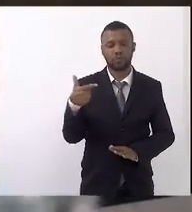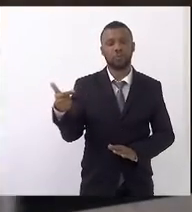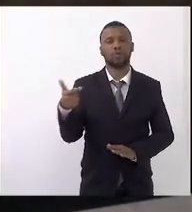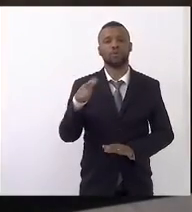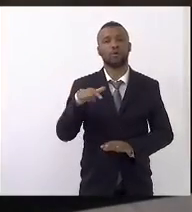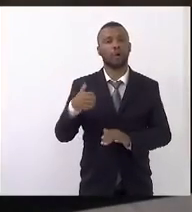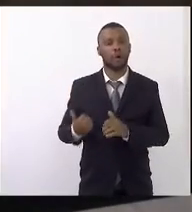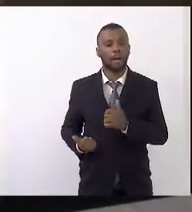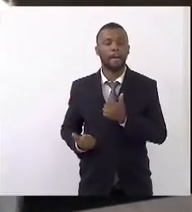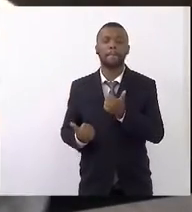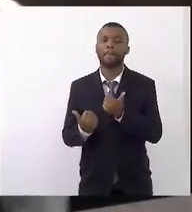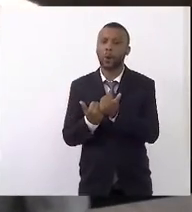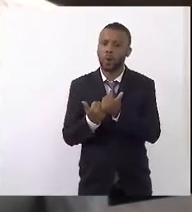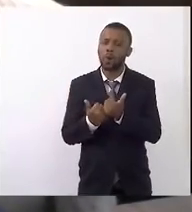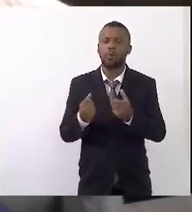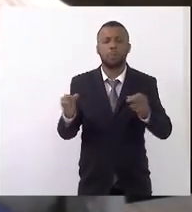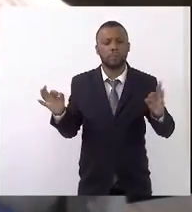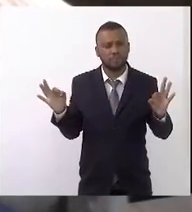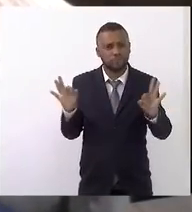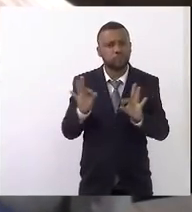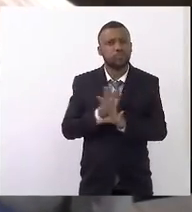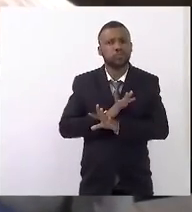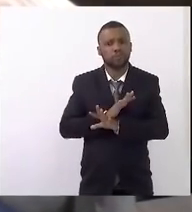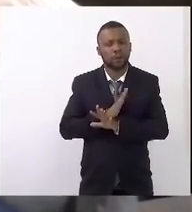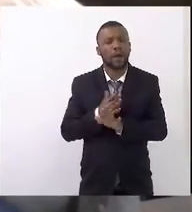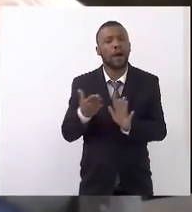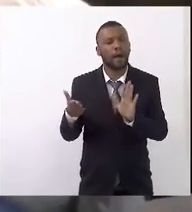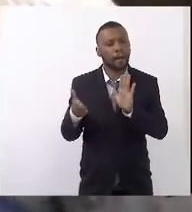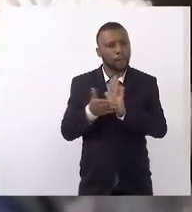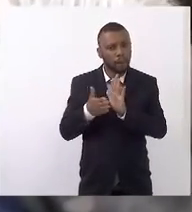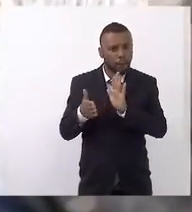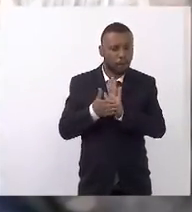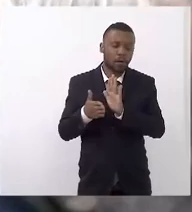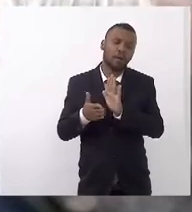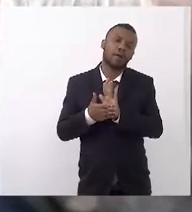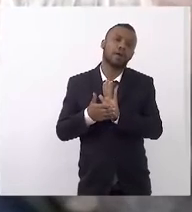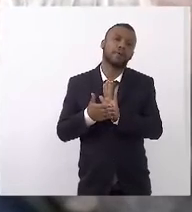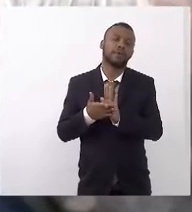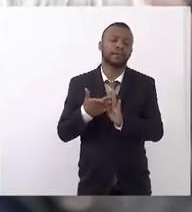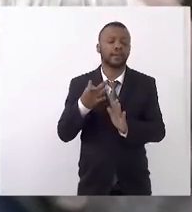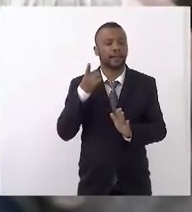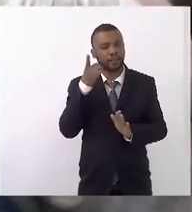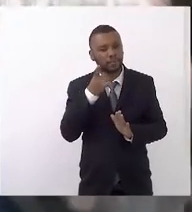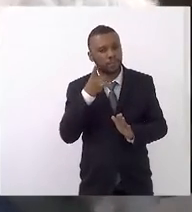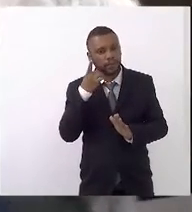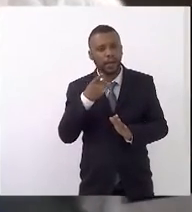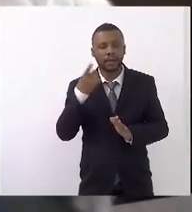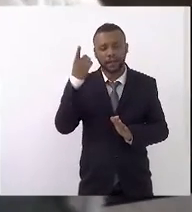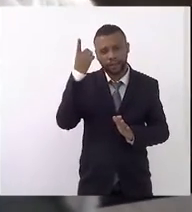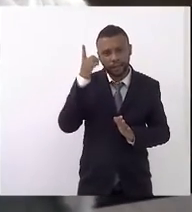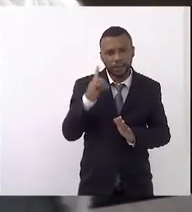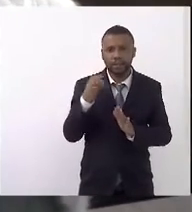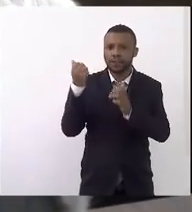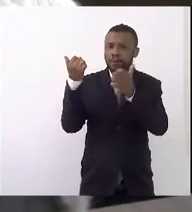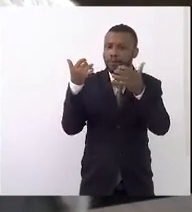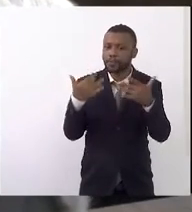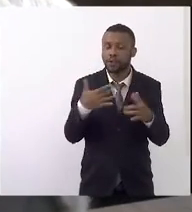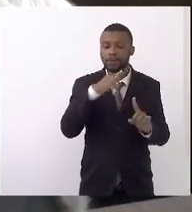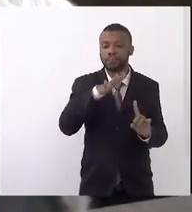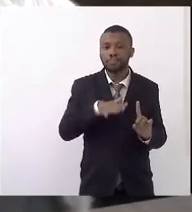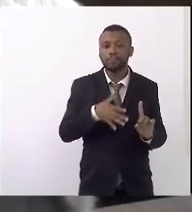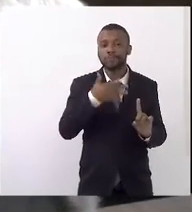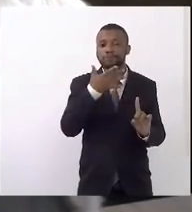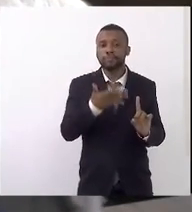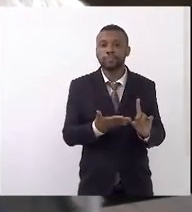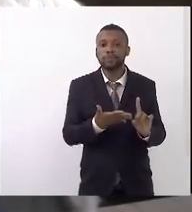apoio integralmente a proposta da deputada Dani Monteiro, que trata-se de uma homenagem